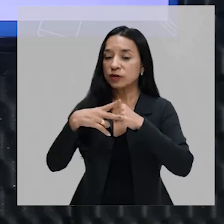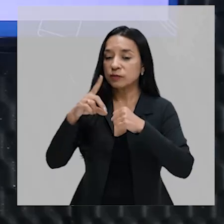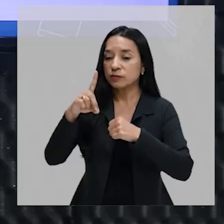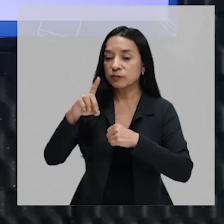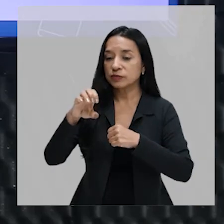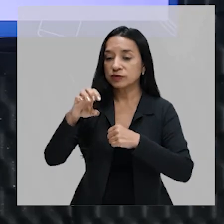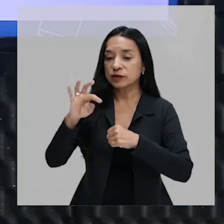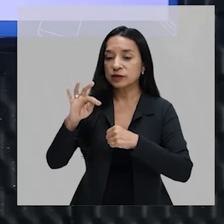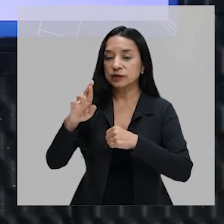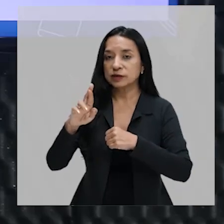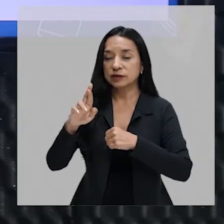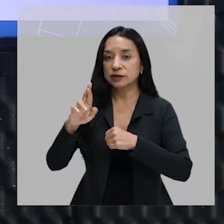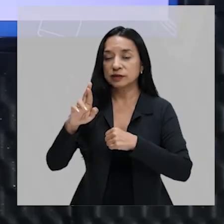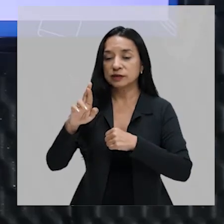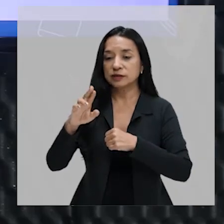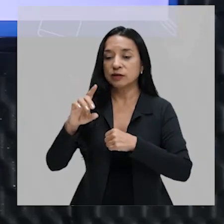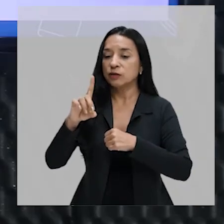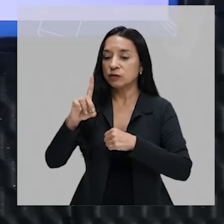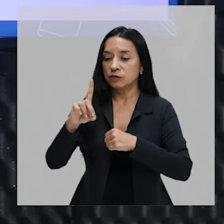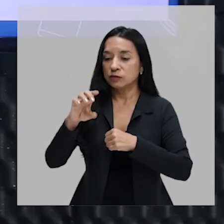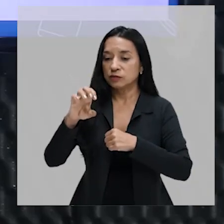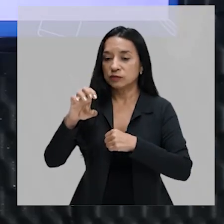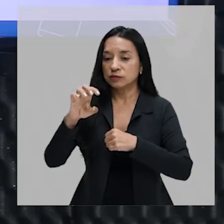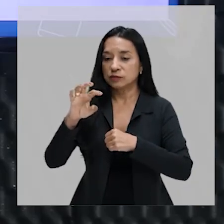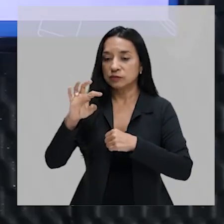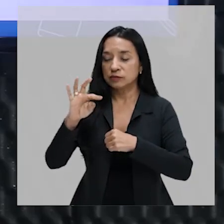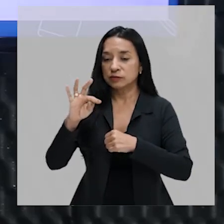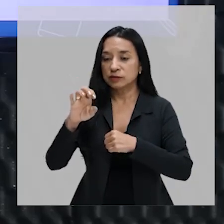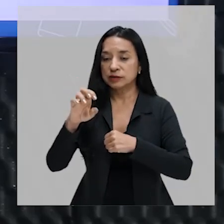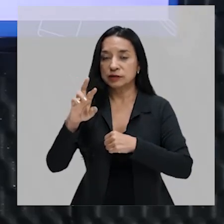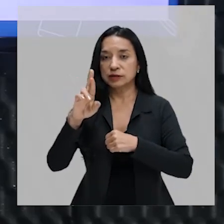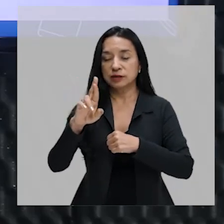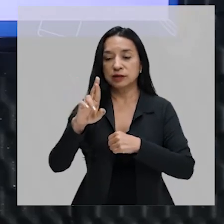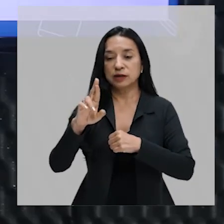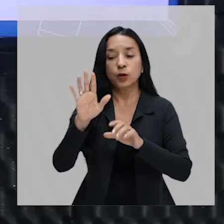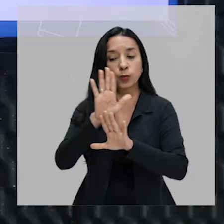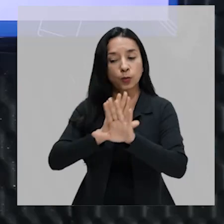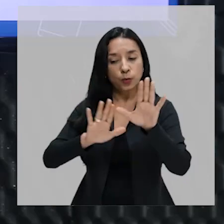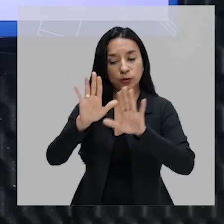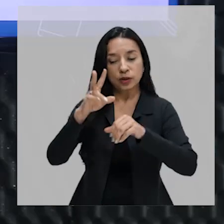deter. Aí eu falei para vocês em outra aula. Tomem cuidado com verbos com terminações.